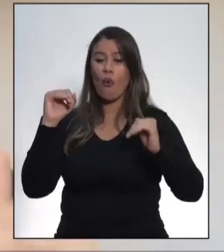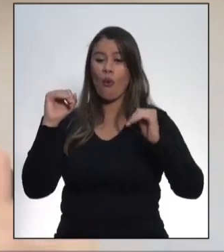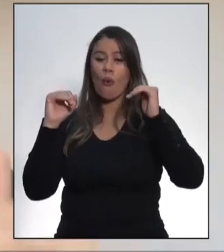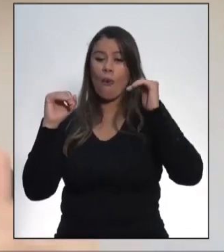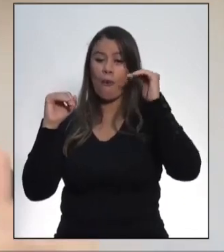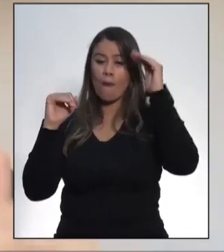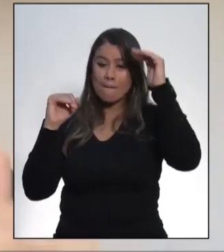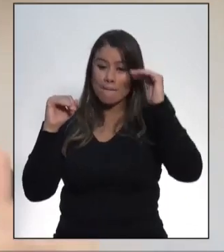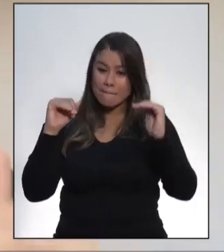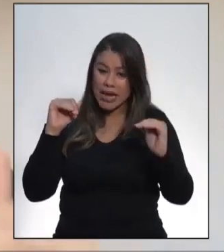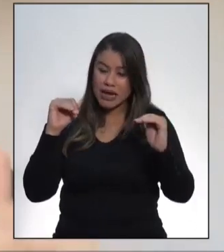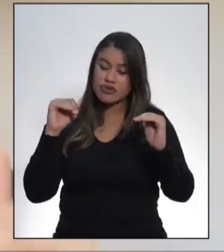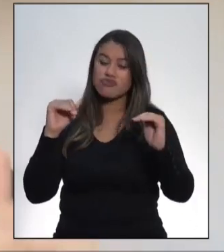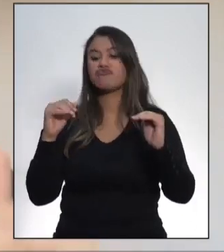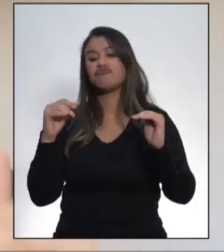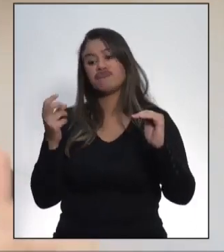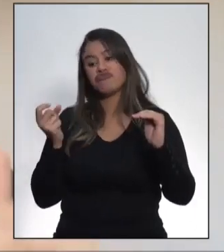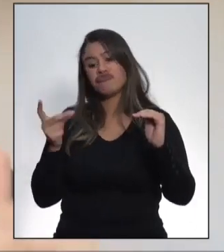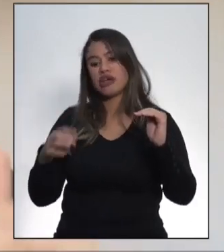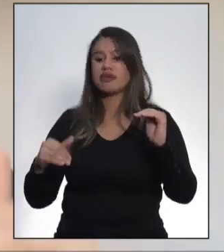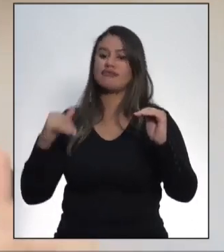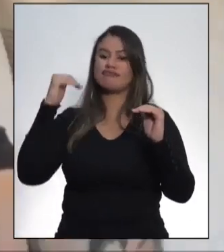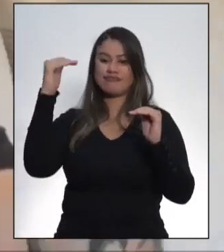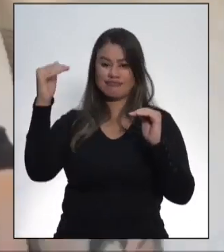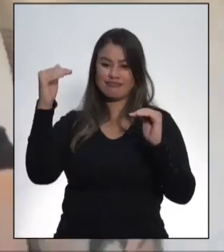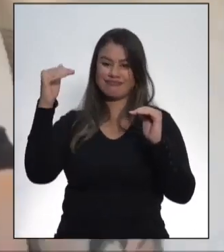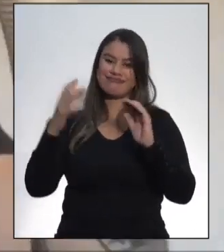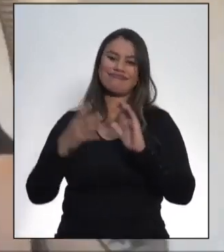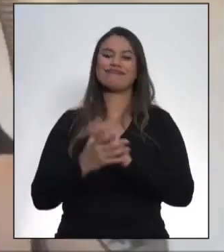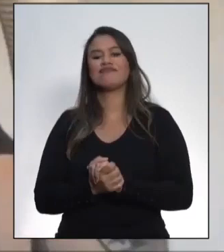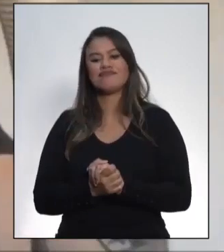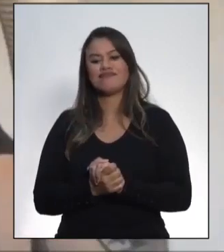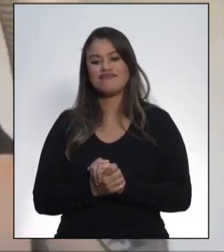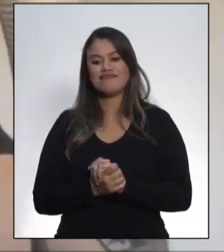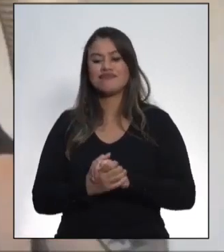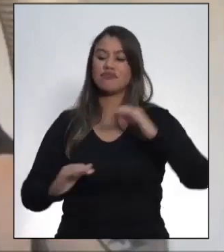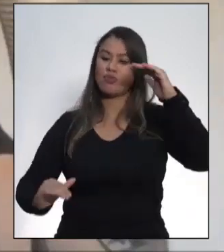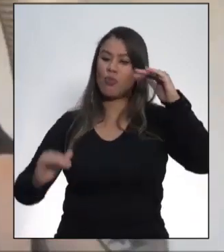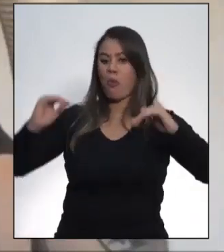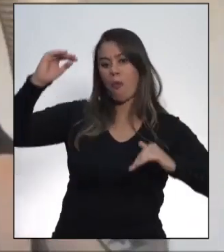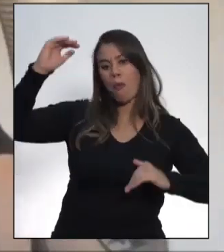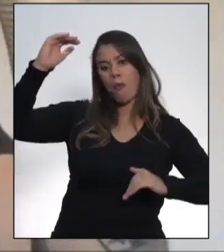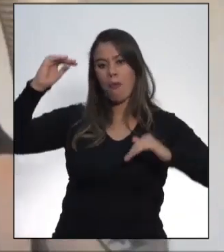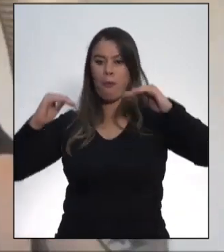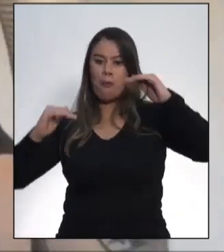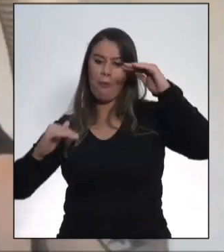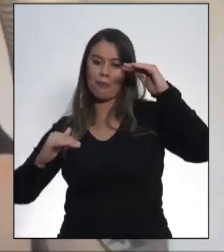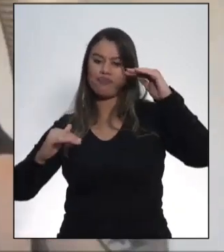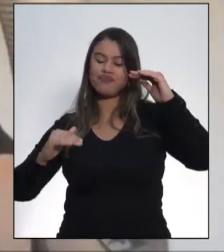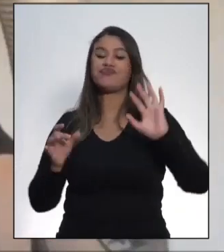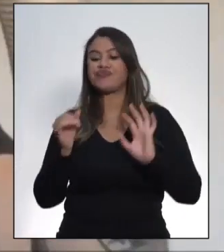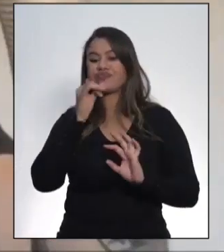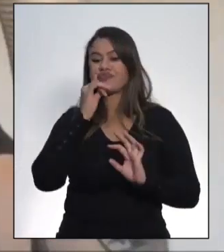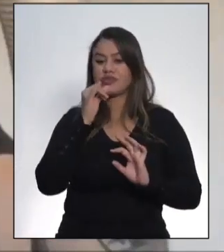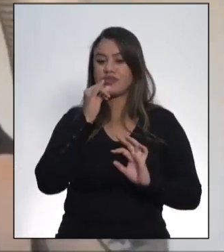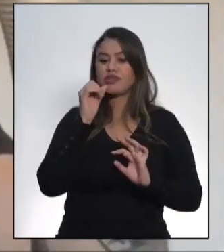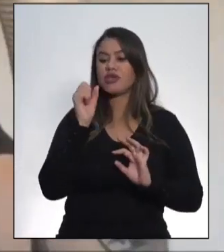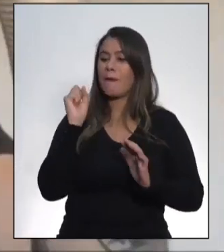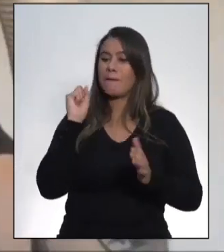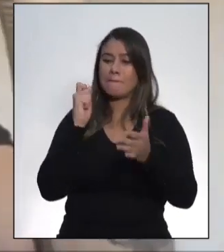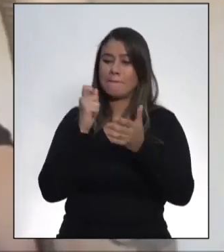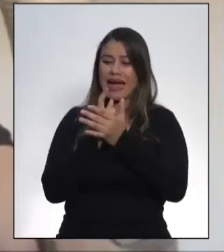preço da oferta é alta, o volume da demanda tende a diminuir. Vai ter menos gente que topa